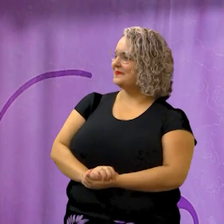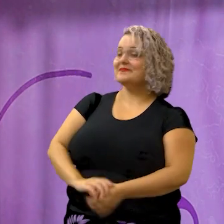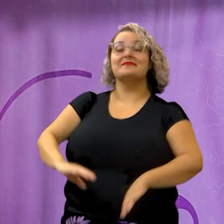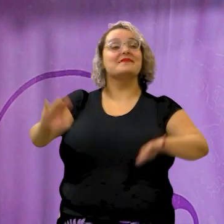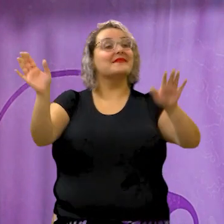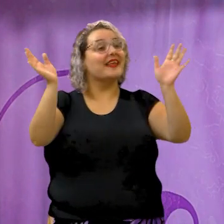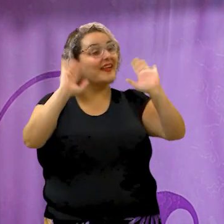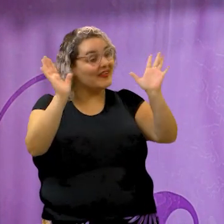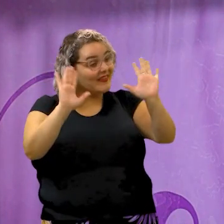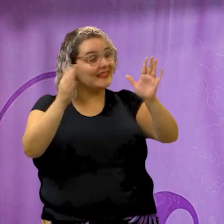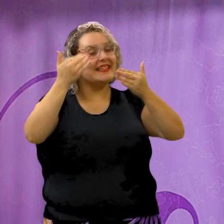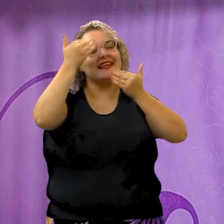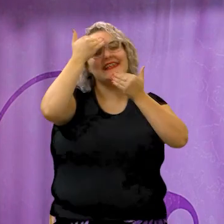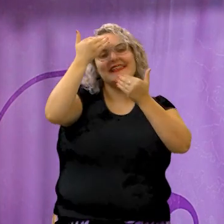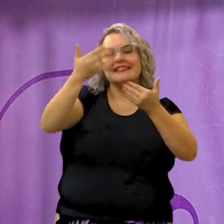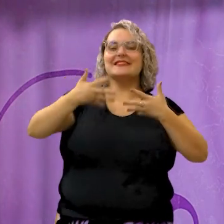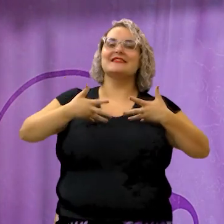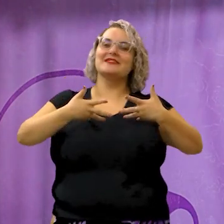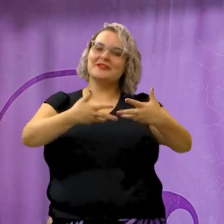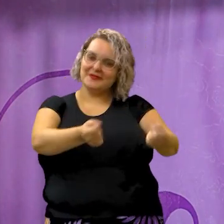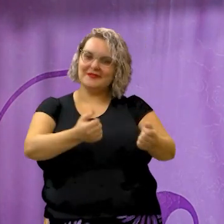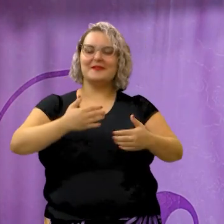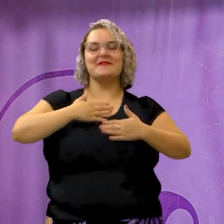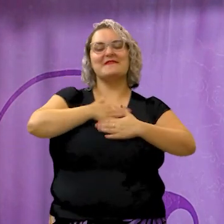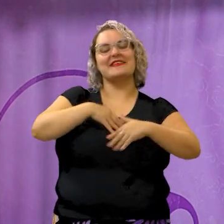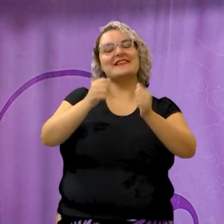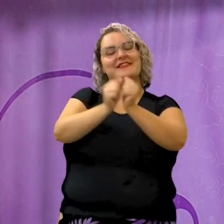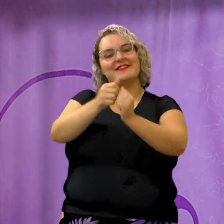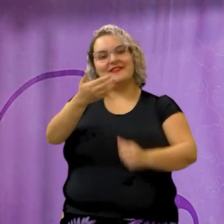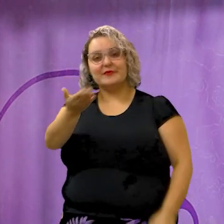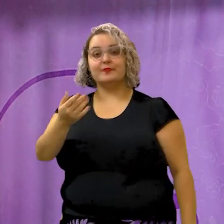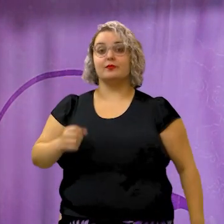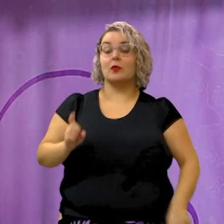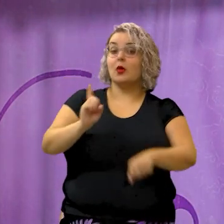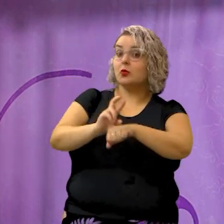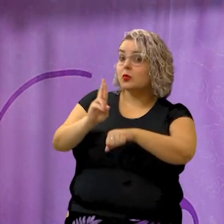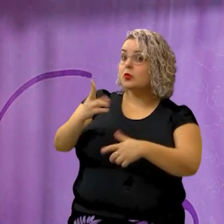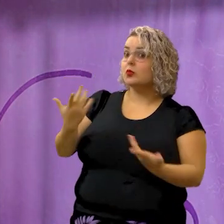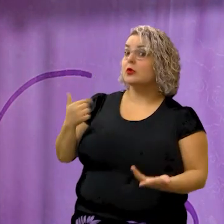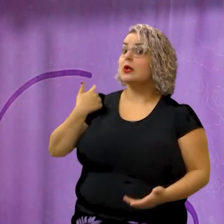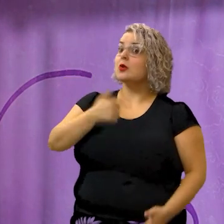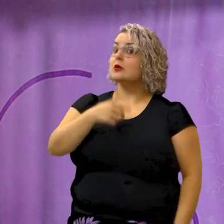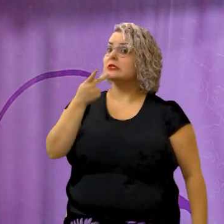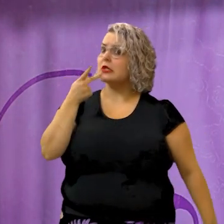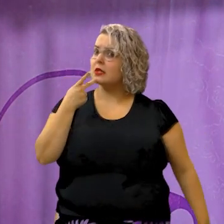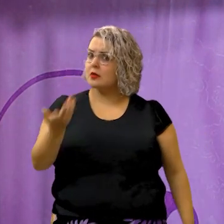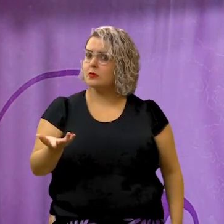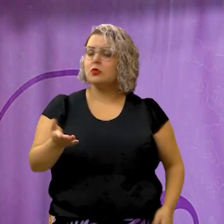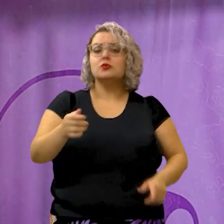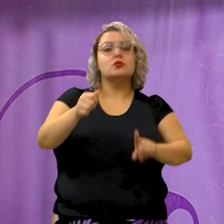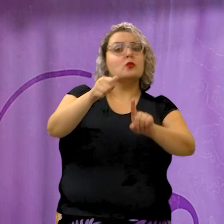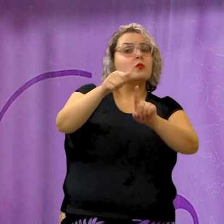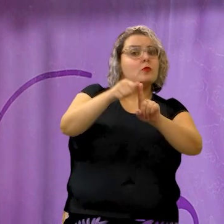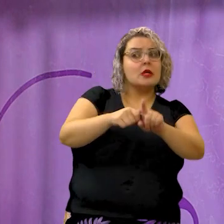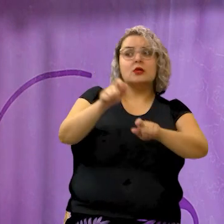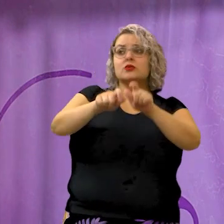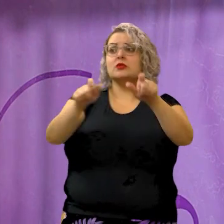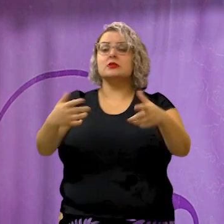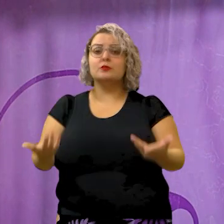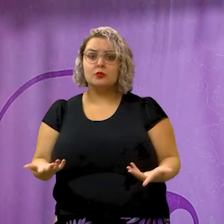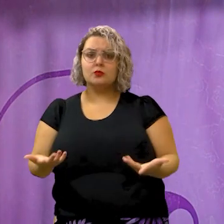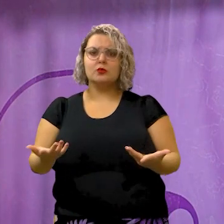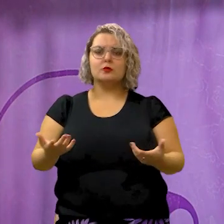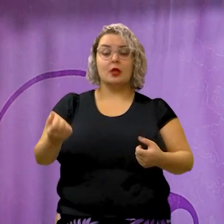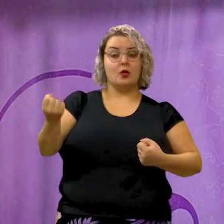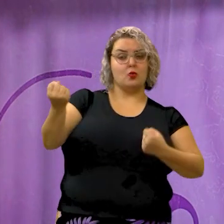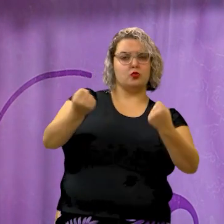Olá, eu que agradeço o convite, é um prazer estar aqui com você. Doutora, né, a gente está falando aí que a gente está num mês que as pessoas